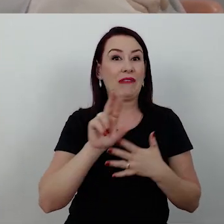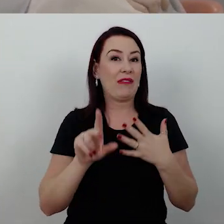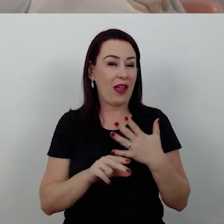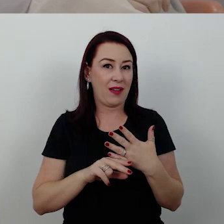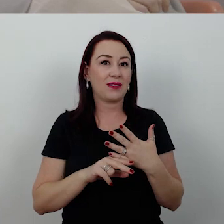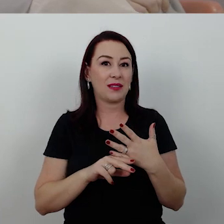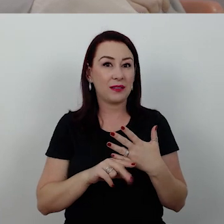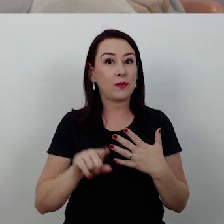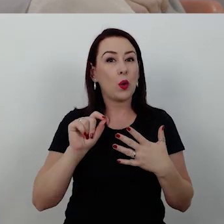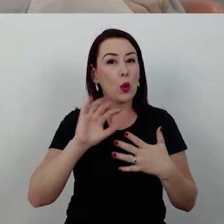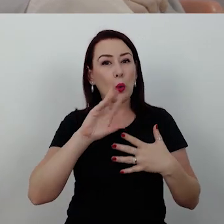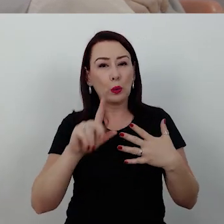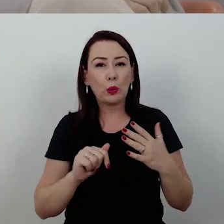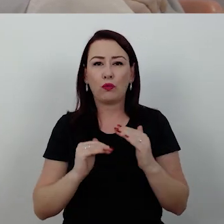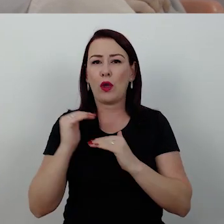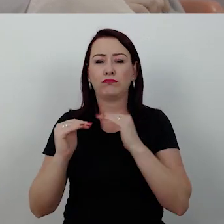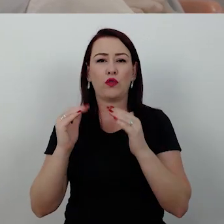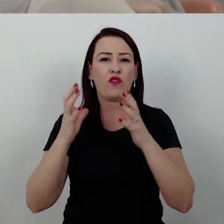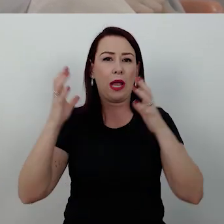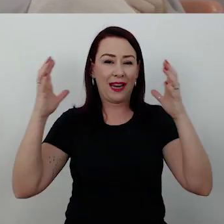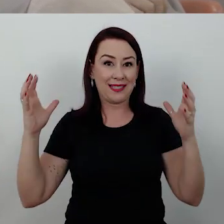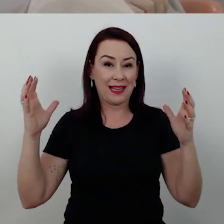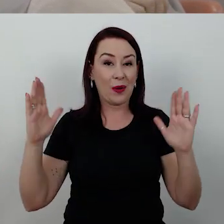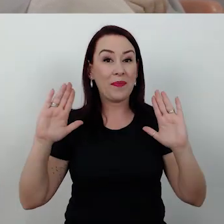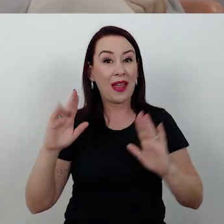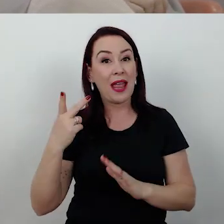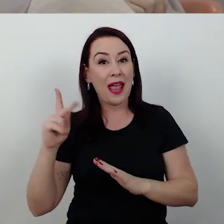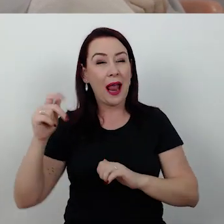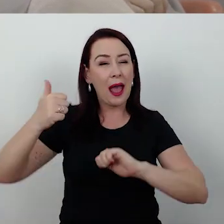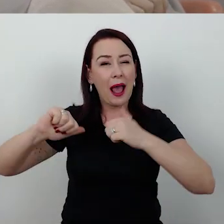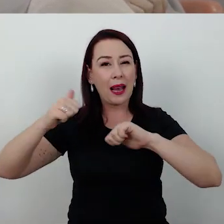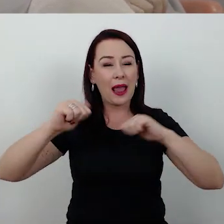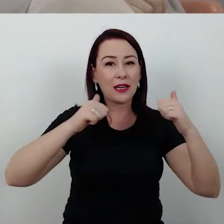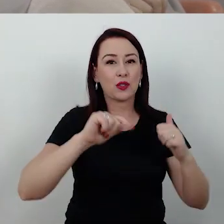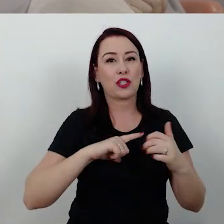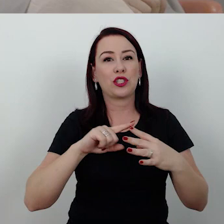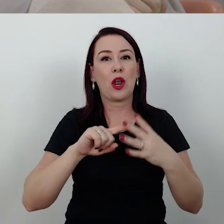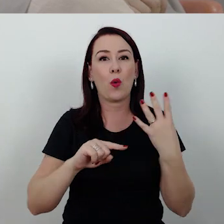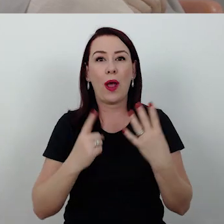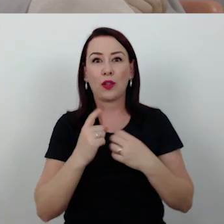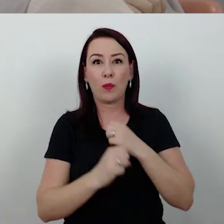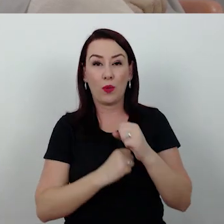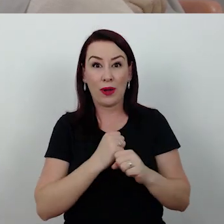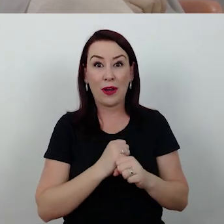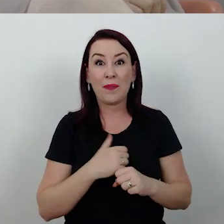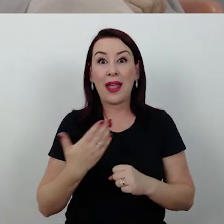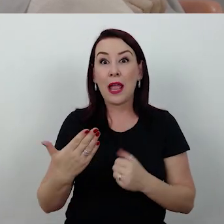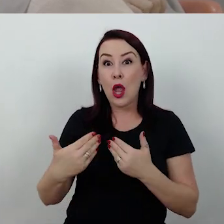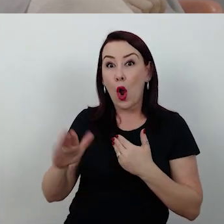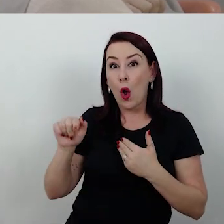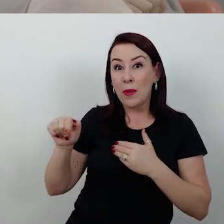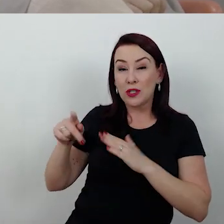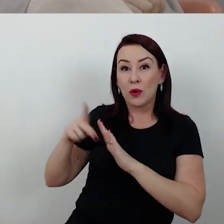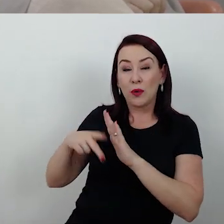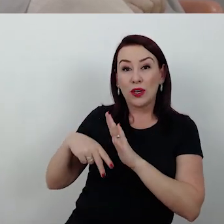Então, tudo isso foi crescendo muito. Então, quando eu analisei os dados, que a gente tinha lá 4 produções por ano, com a Film Commission, em um